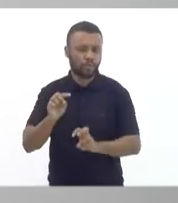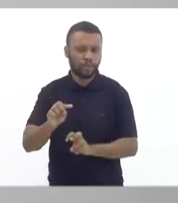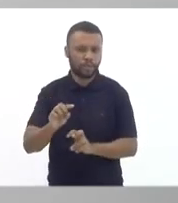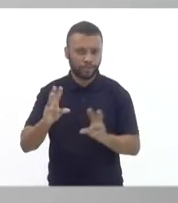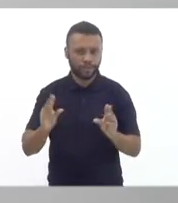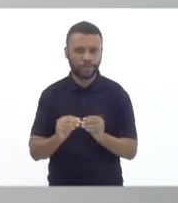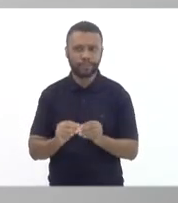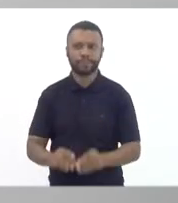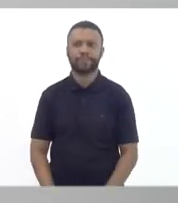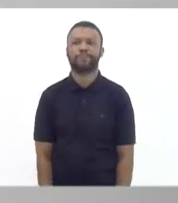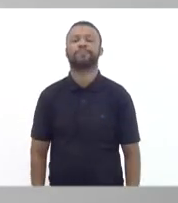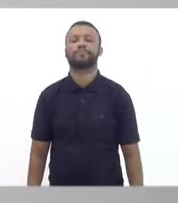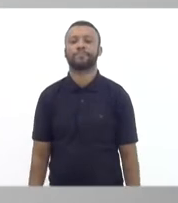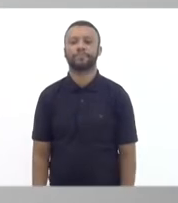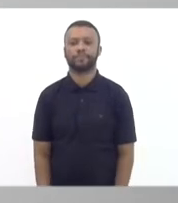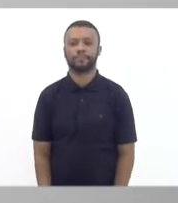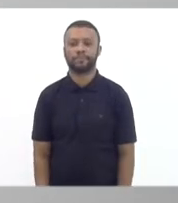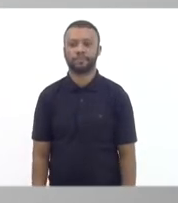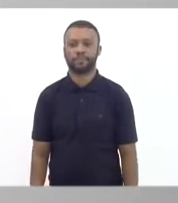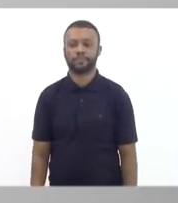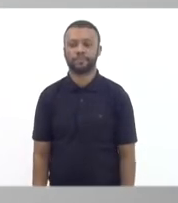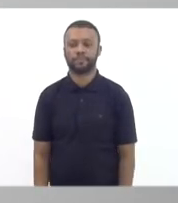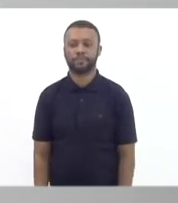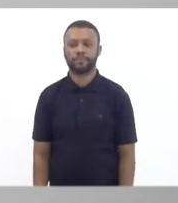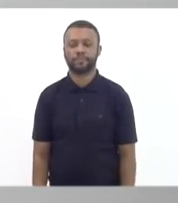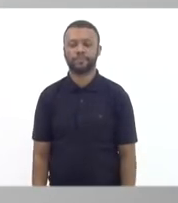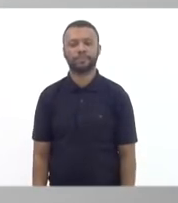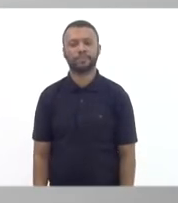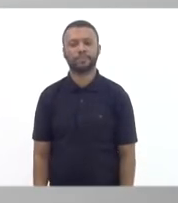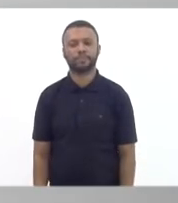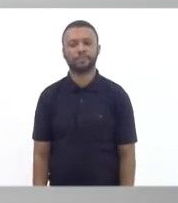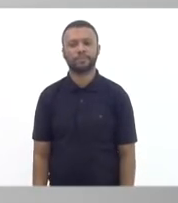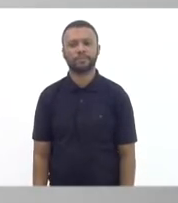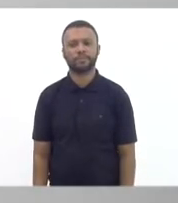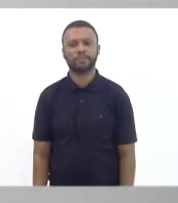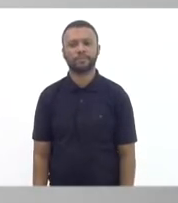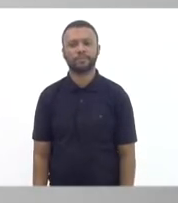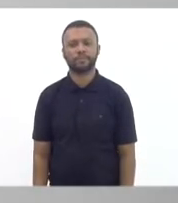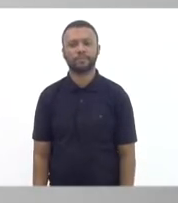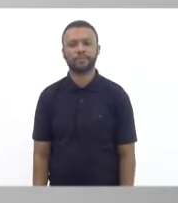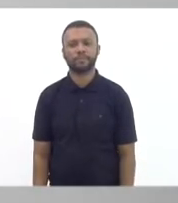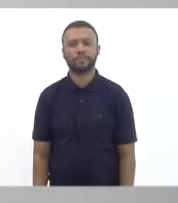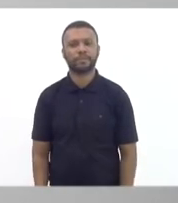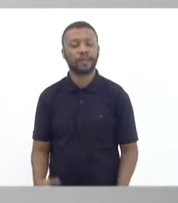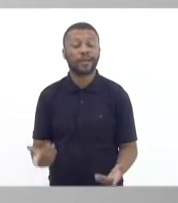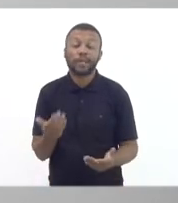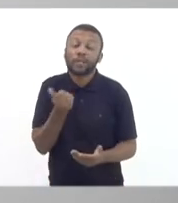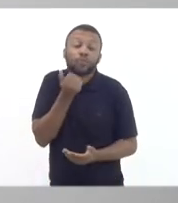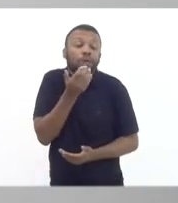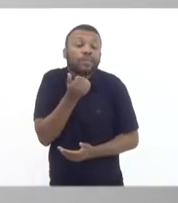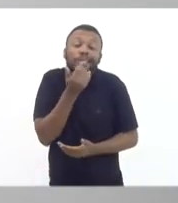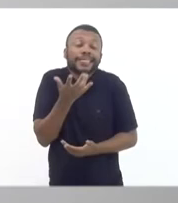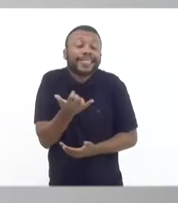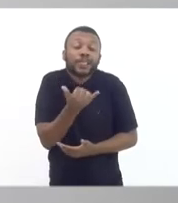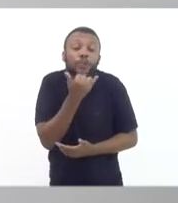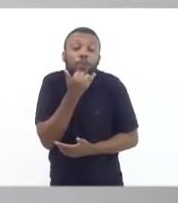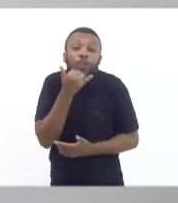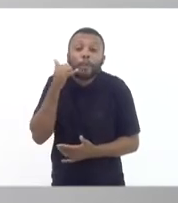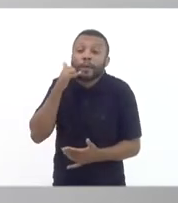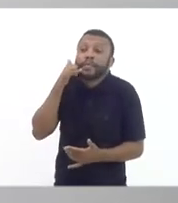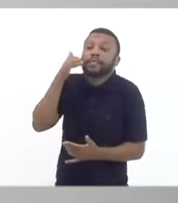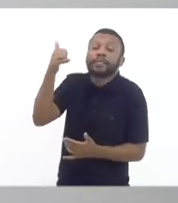Exatamente. Exatamente. Exatamente. Mas não vem, gente, não vem. Desculpe, mas não vem. Não